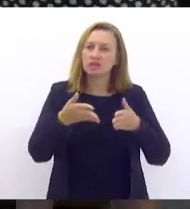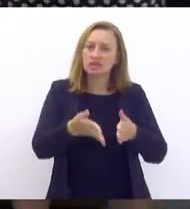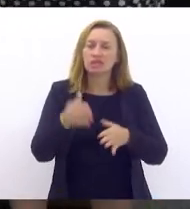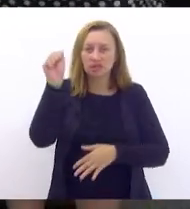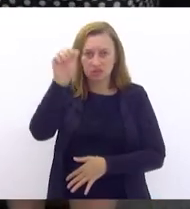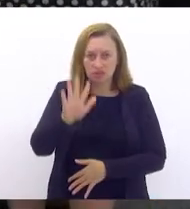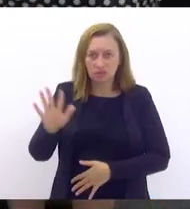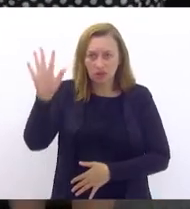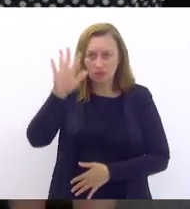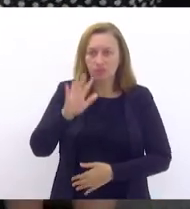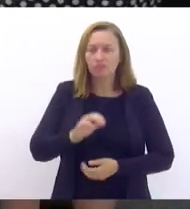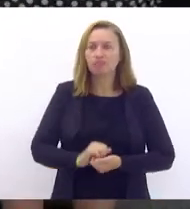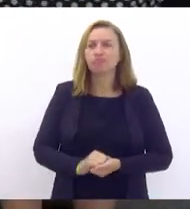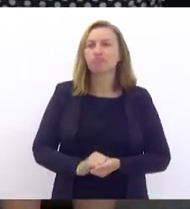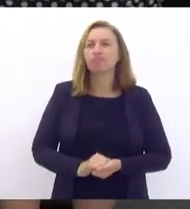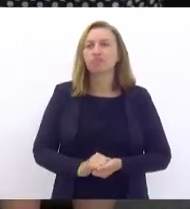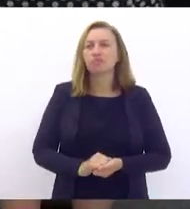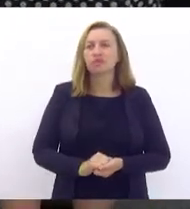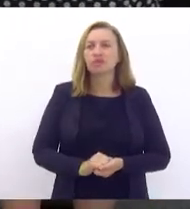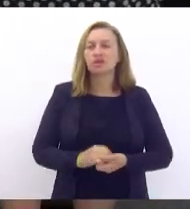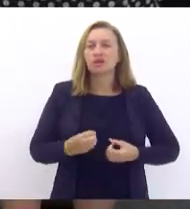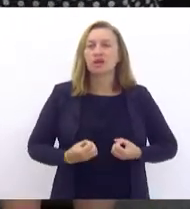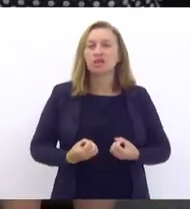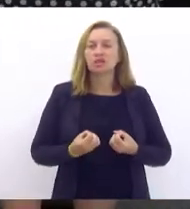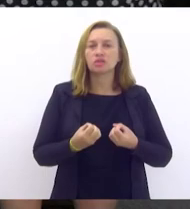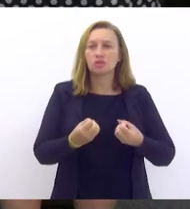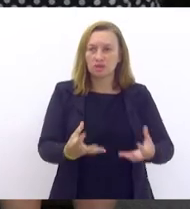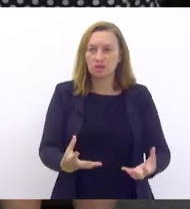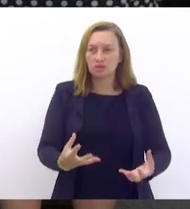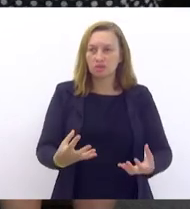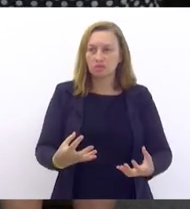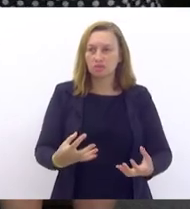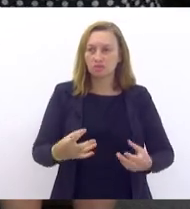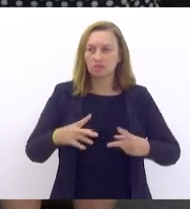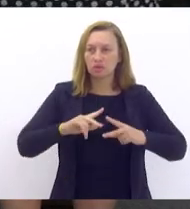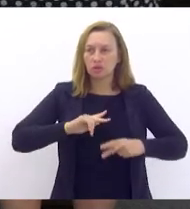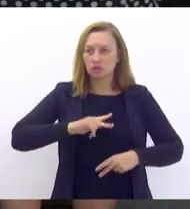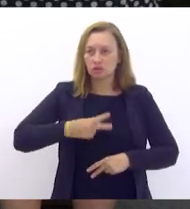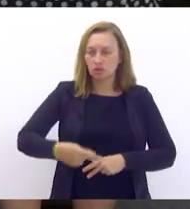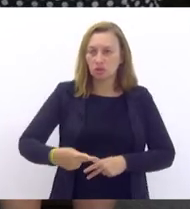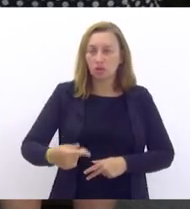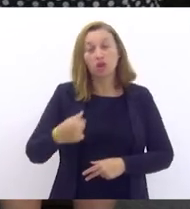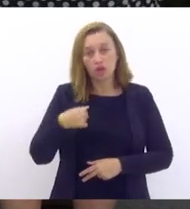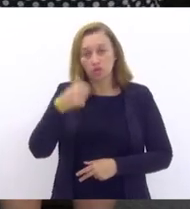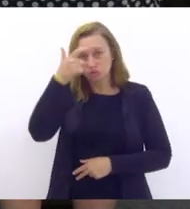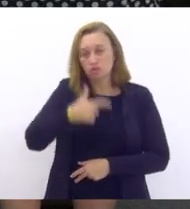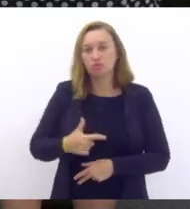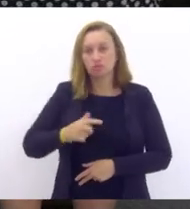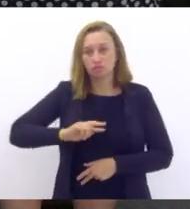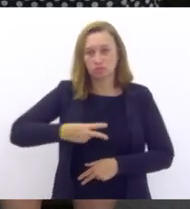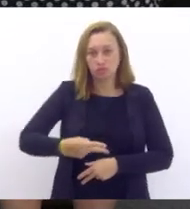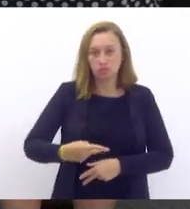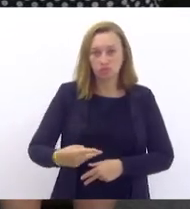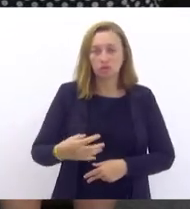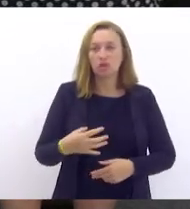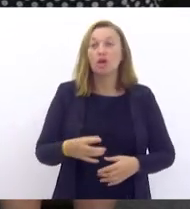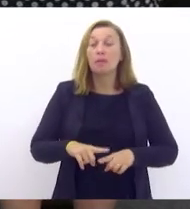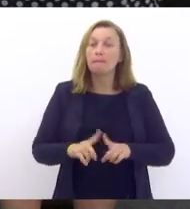nacionalmente à doação de órgãos. Eu, por acaso, sou doador de órgãos,